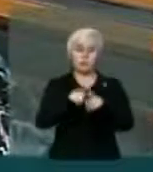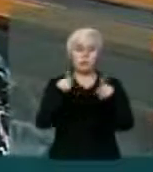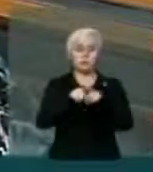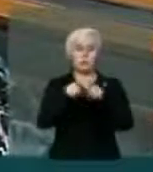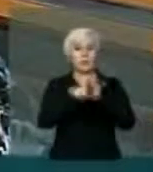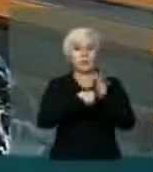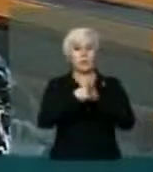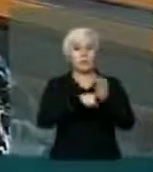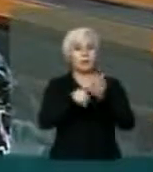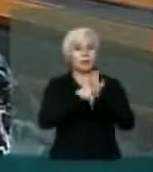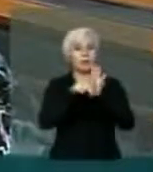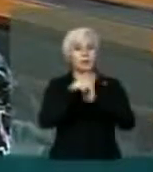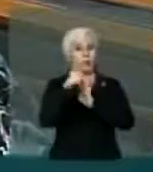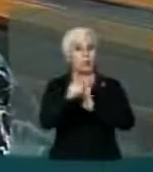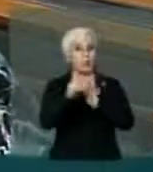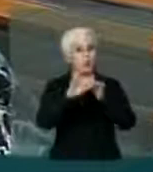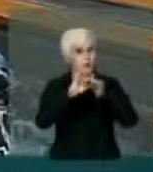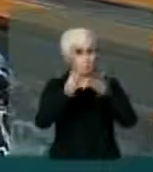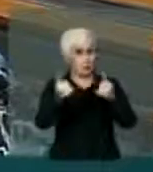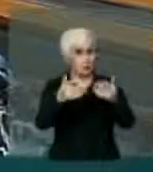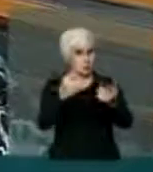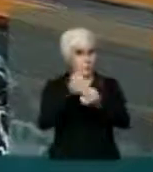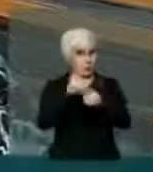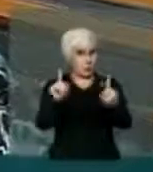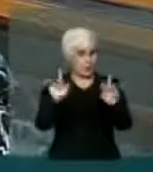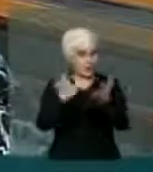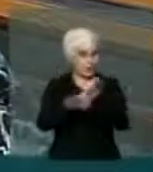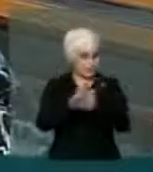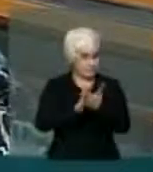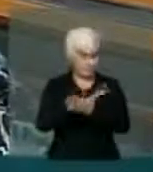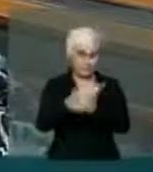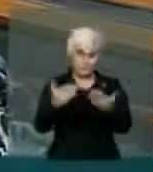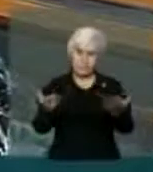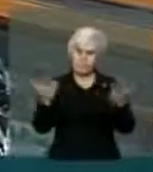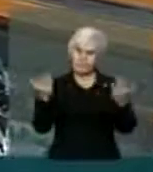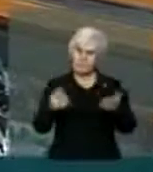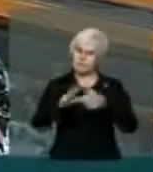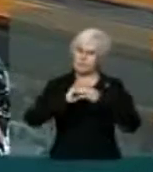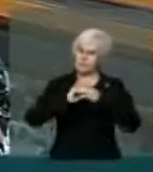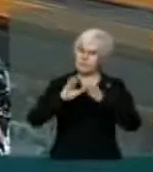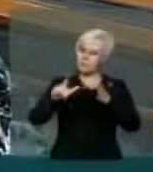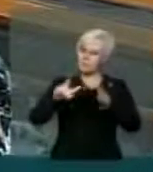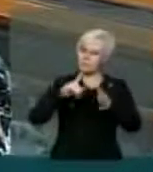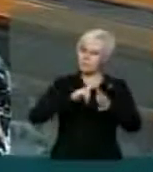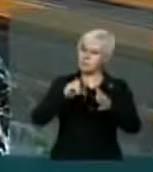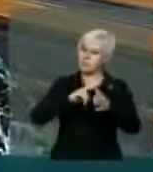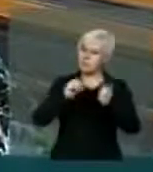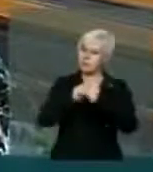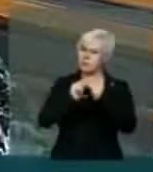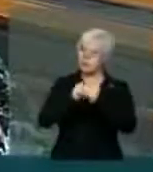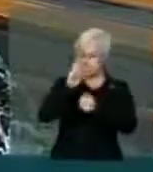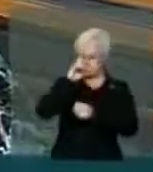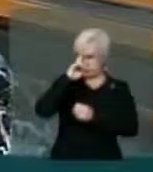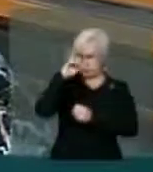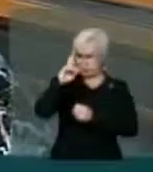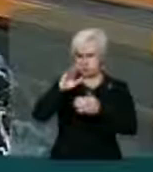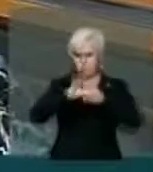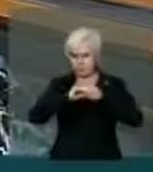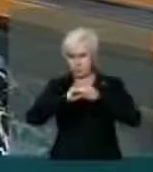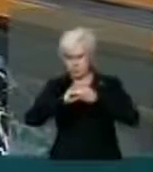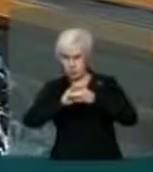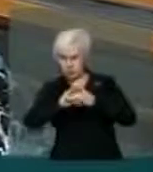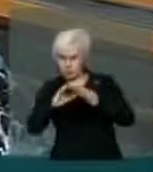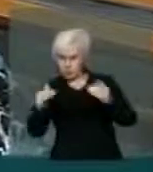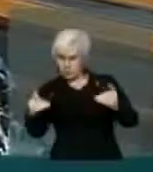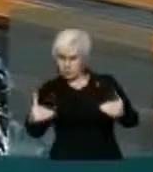órgão concedente. Não é que essas concessões tenham passado pela autoridade concedente